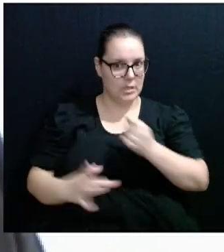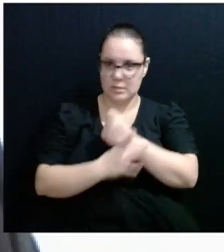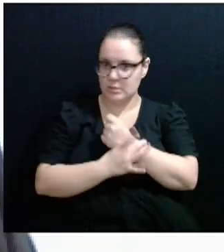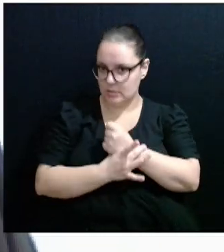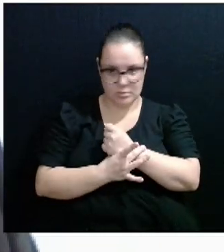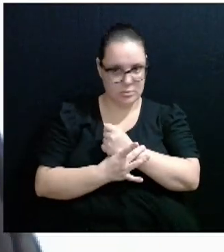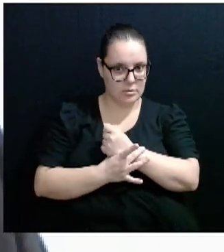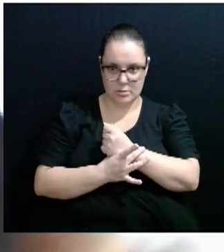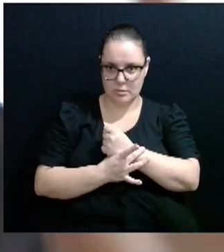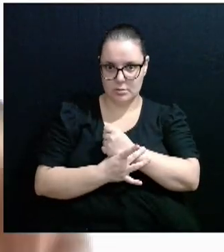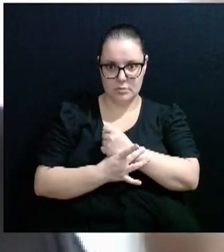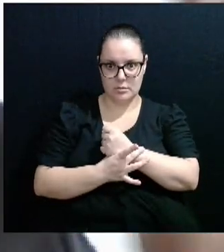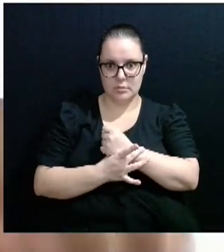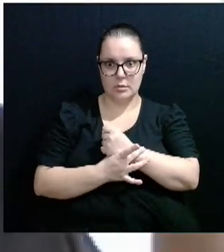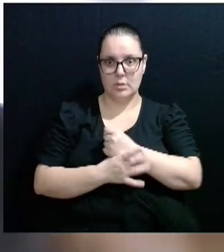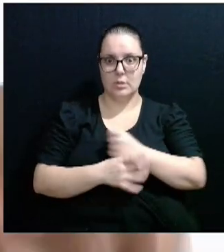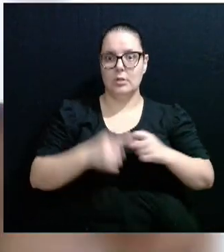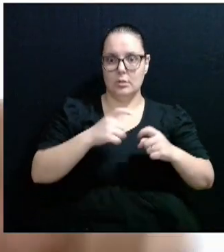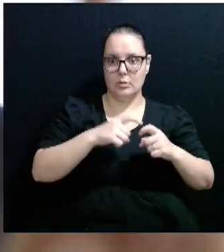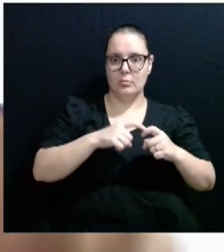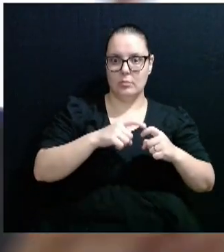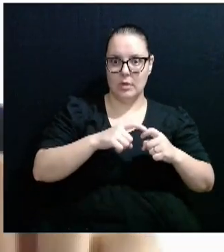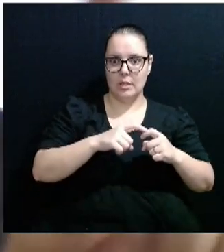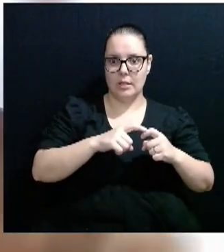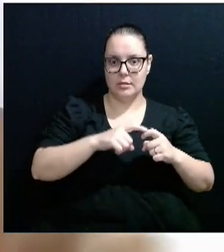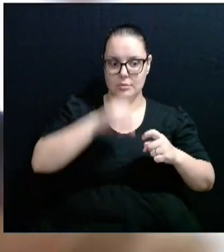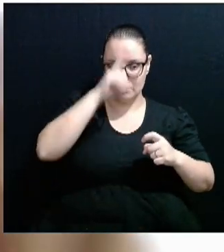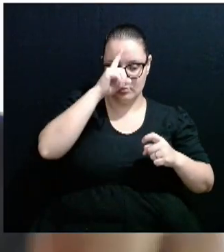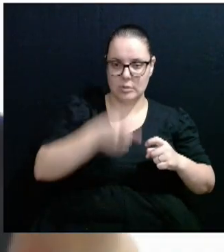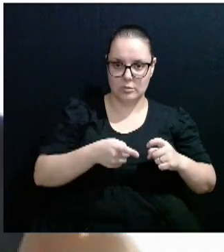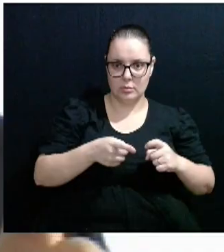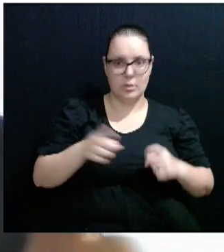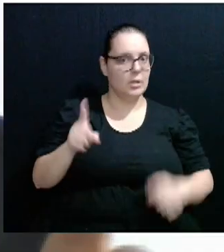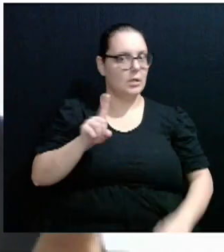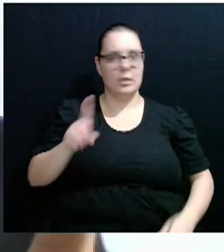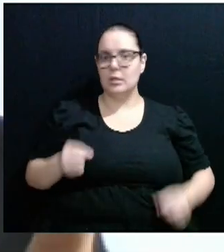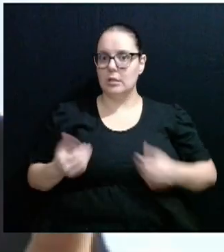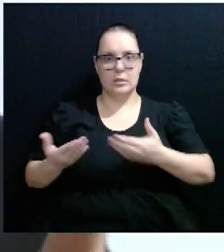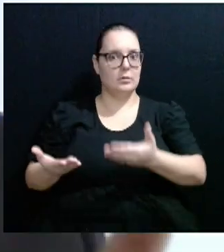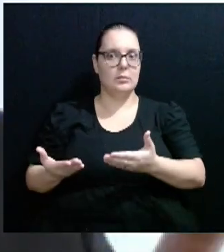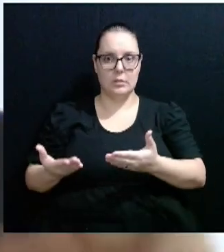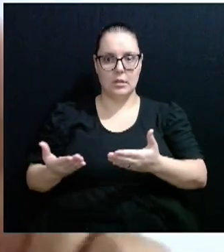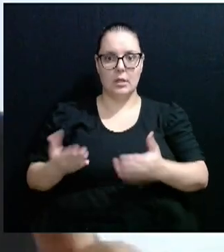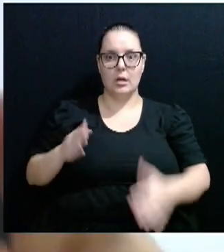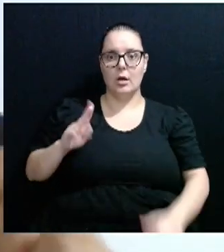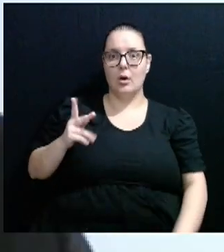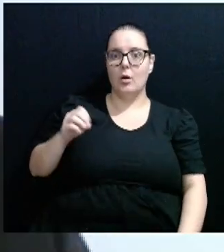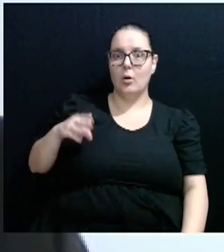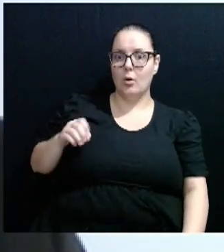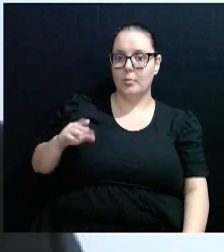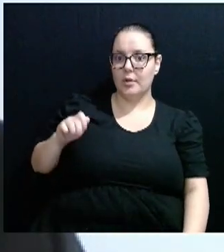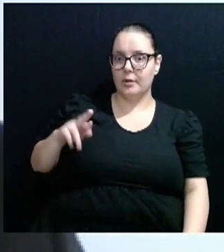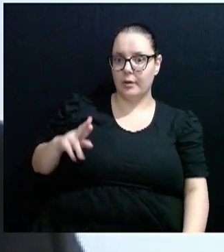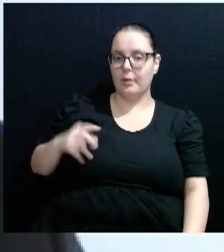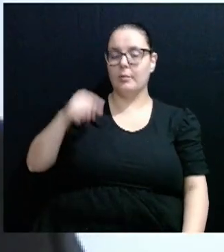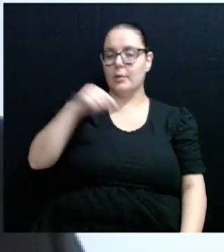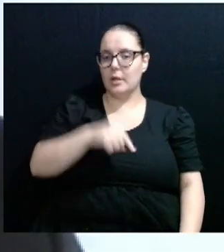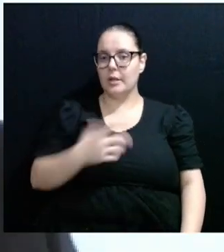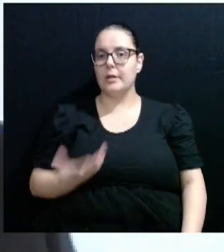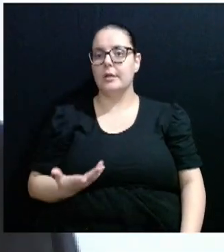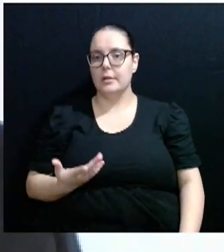aquela prescrição do médico que não está oferecendo home care para esse idoso, o que a gente sempre